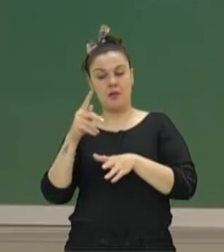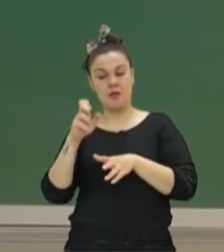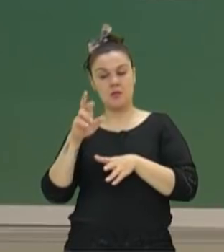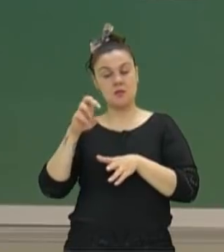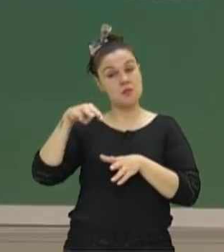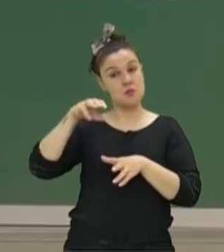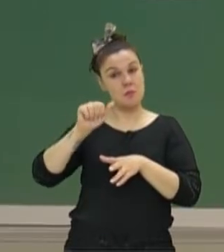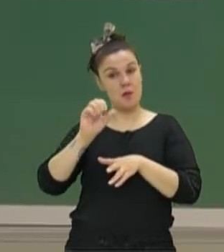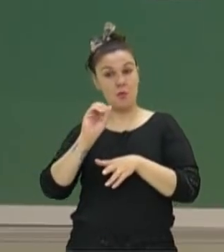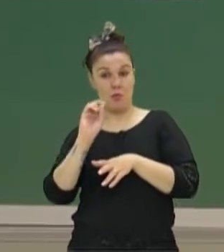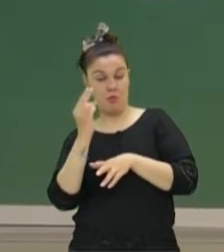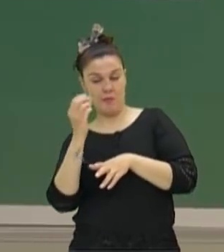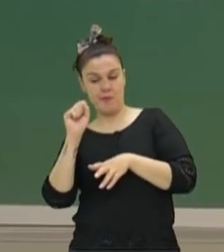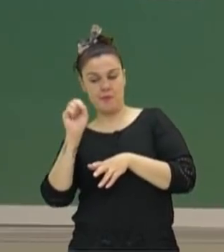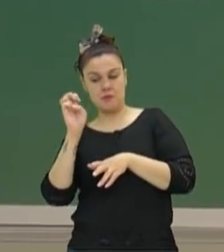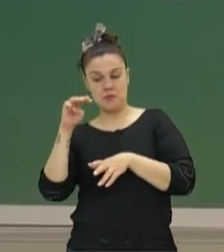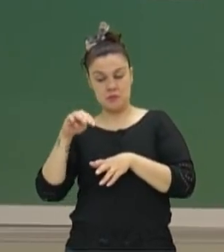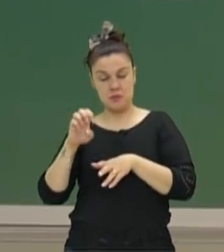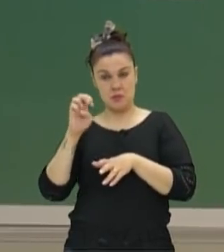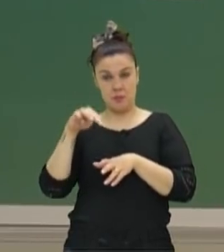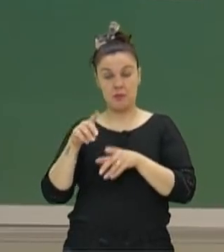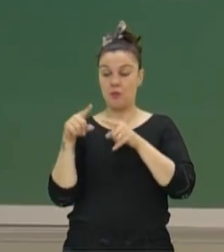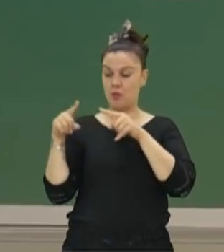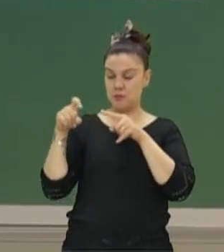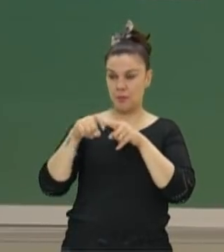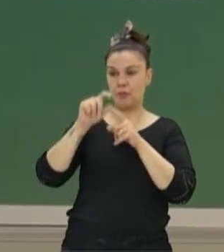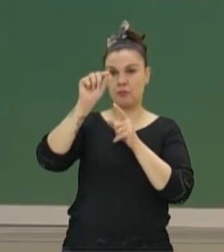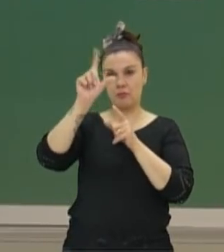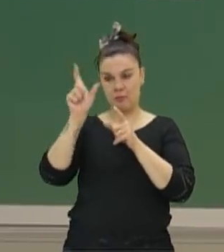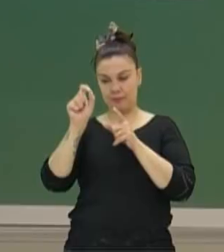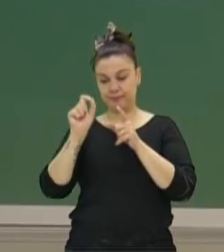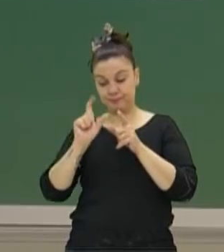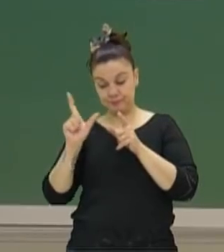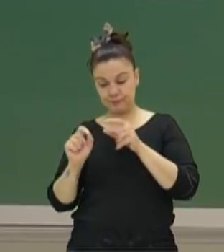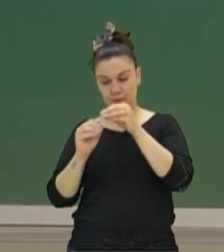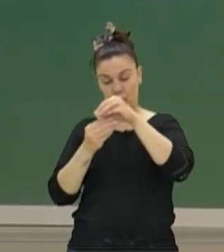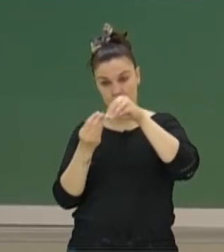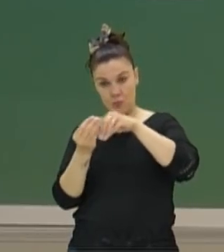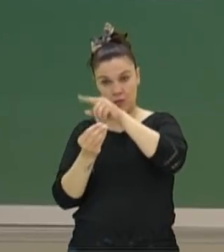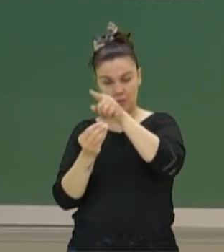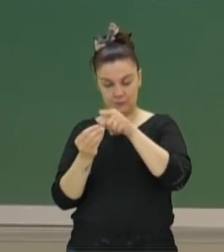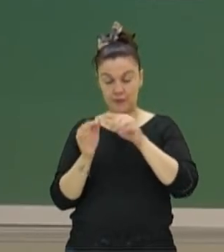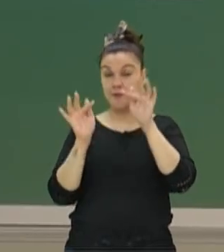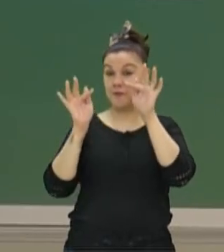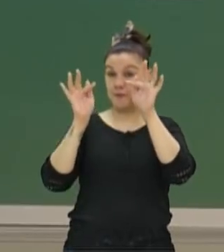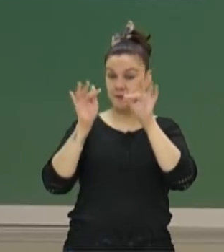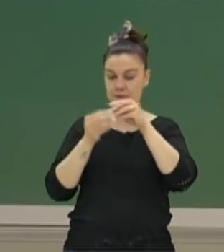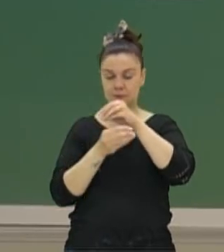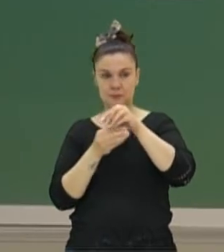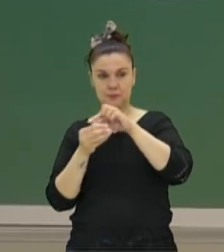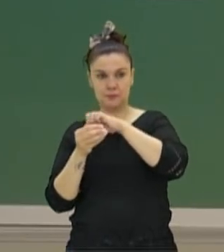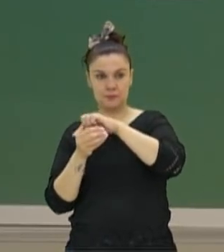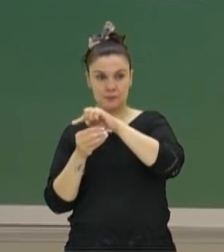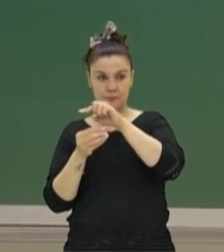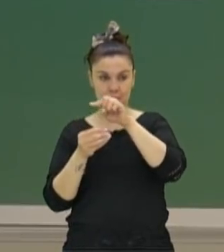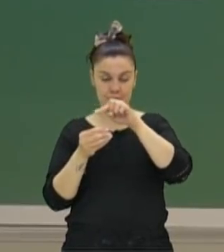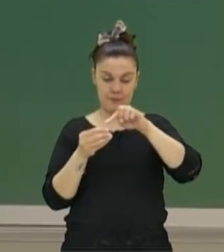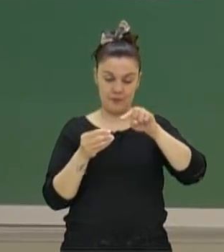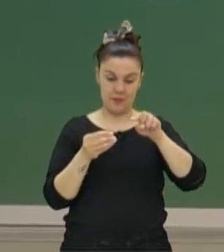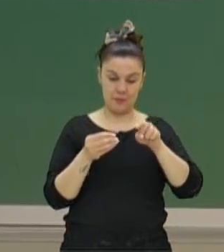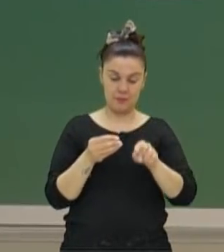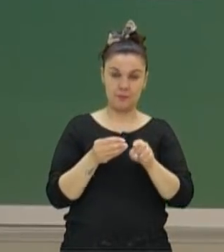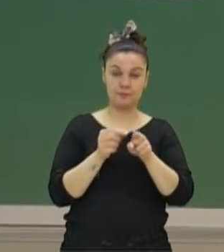de espermatozoides, líquido seminal e líquido prostático. E aí sim, está pronto esse material que vai